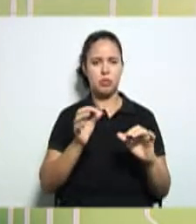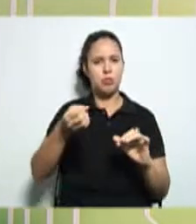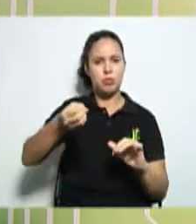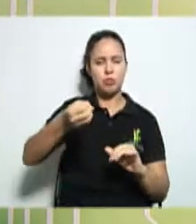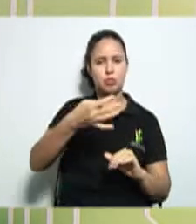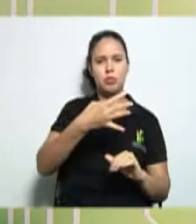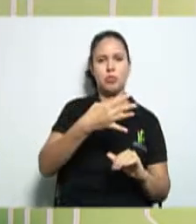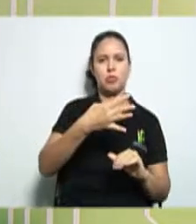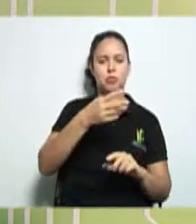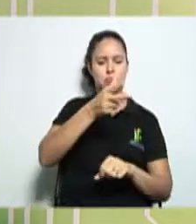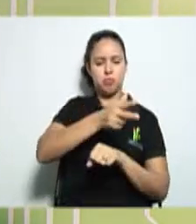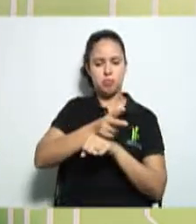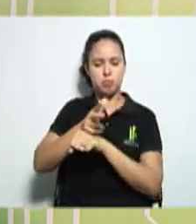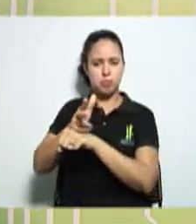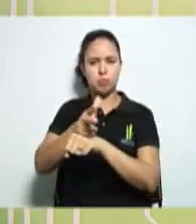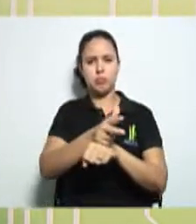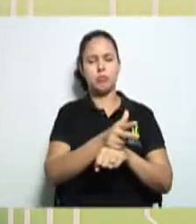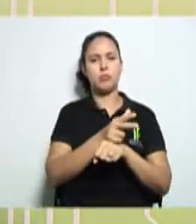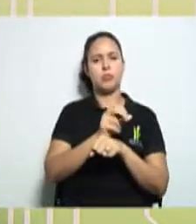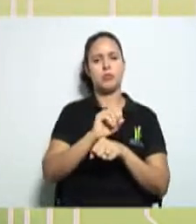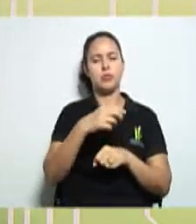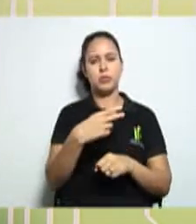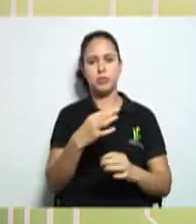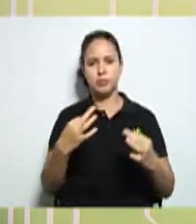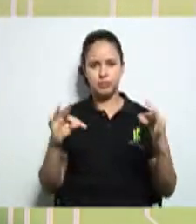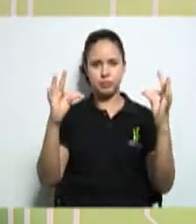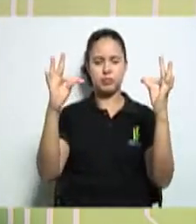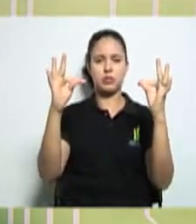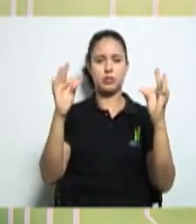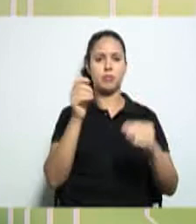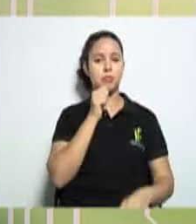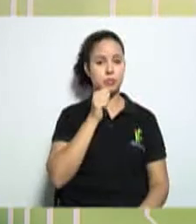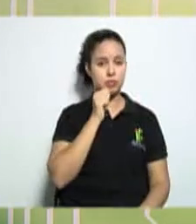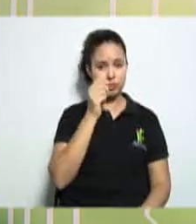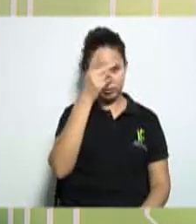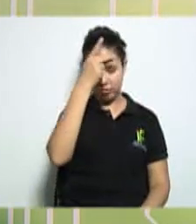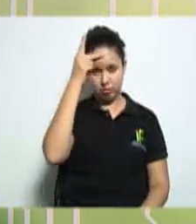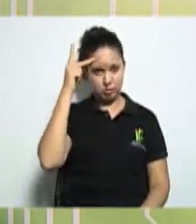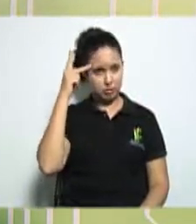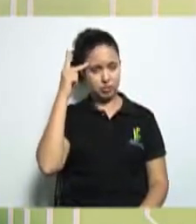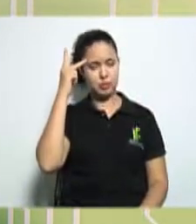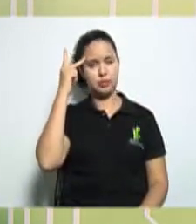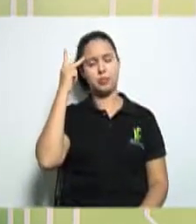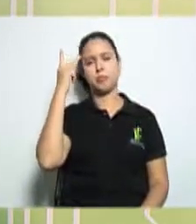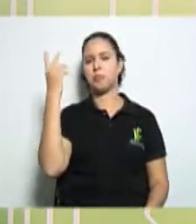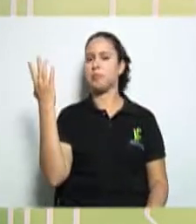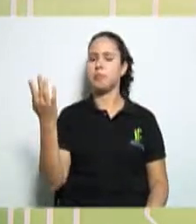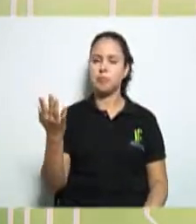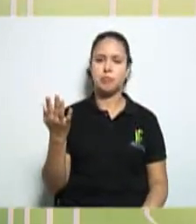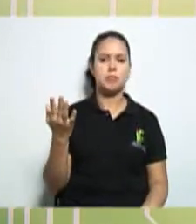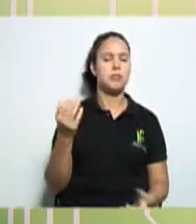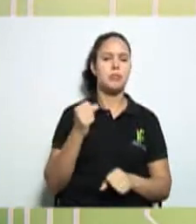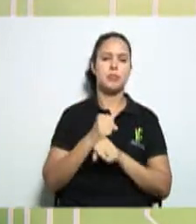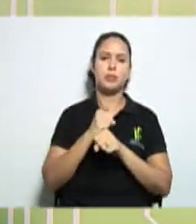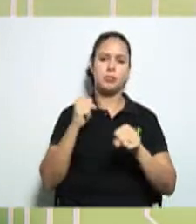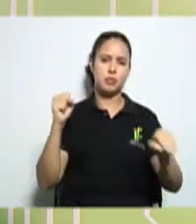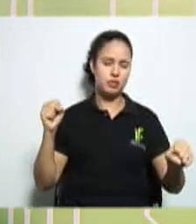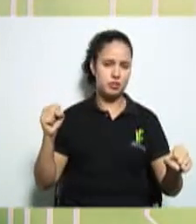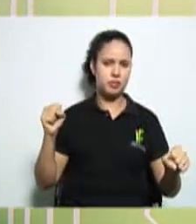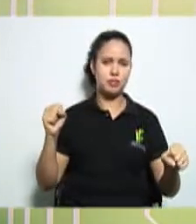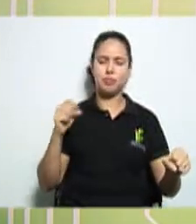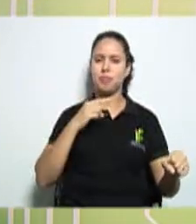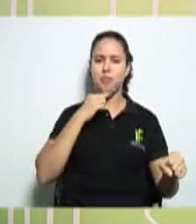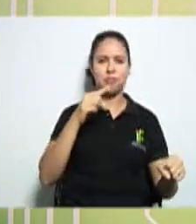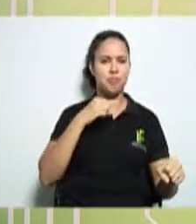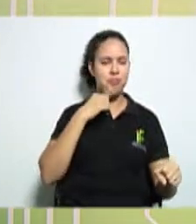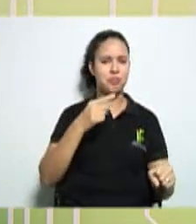modernos, os equipamentos tecnológicos mais modernos, sem as pessoas para gerir esses equipamentos e para manuseá-los, não vai